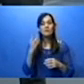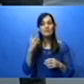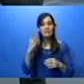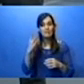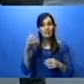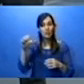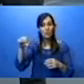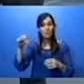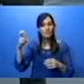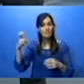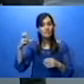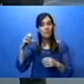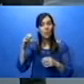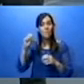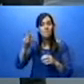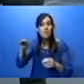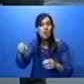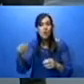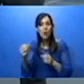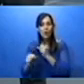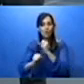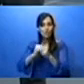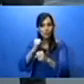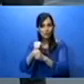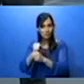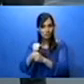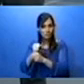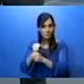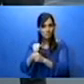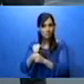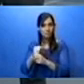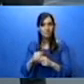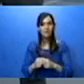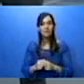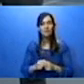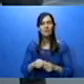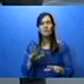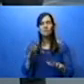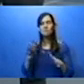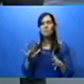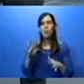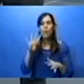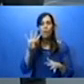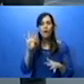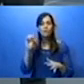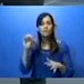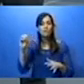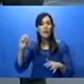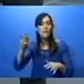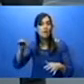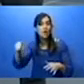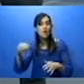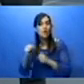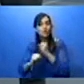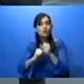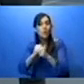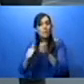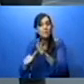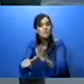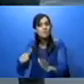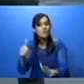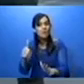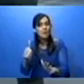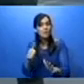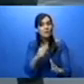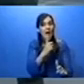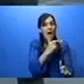anos. Então, já que esse fóssil foi encontrado nesse período, aproximadamente 450 milhões de anos foi o primeiro ser que veio para o